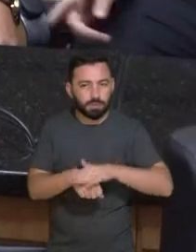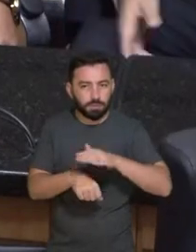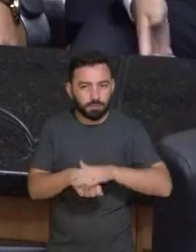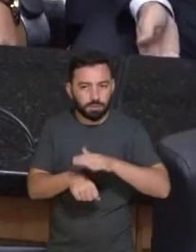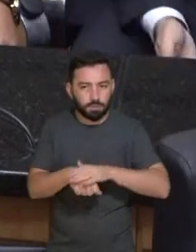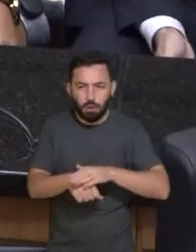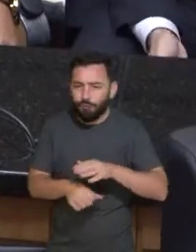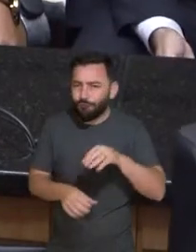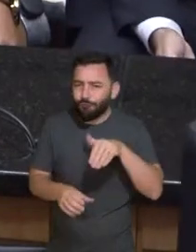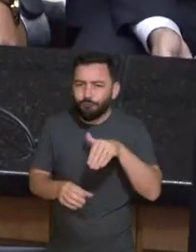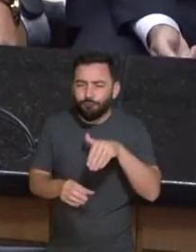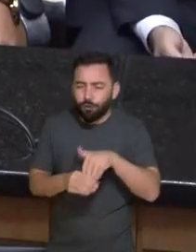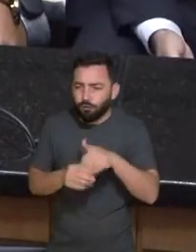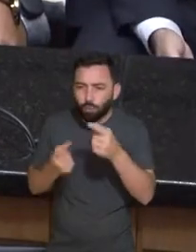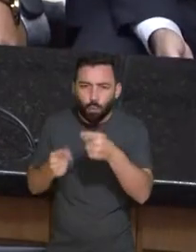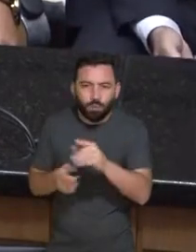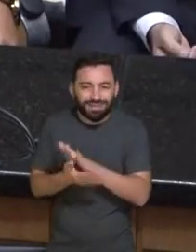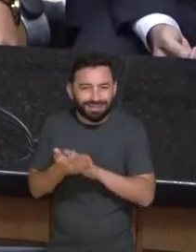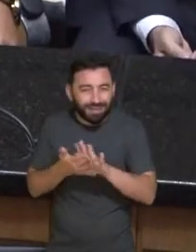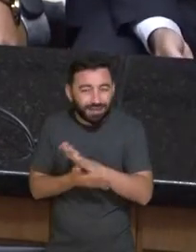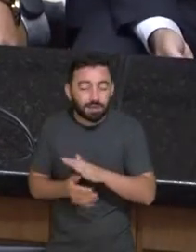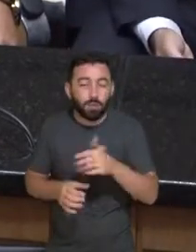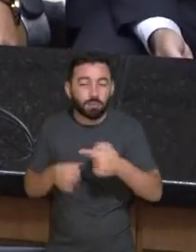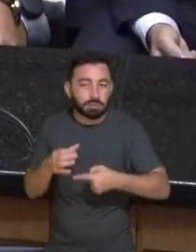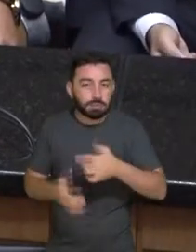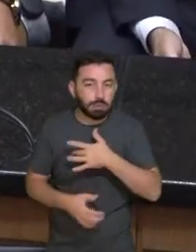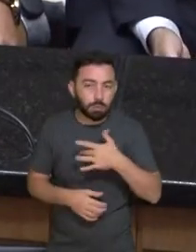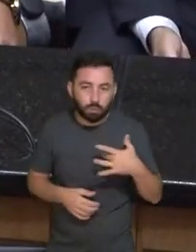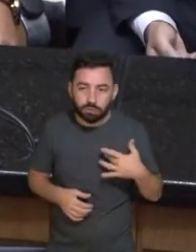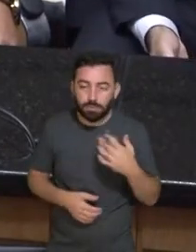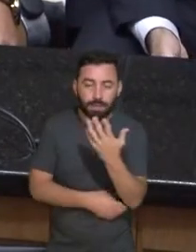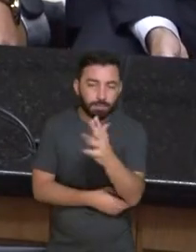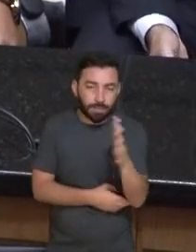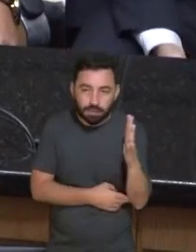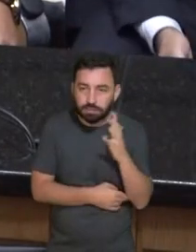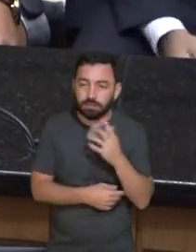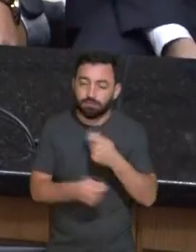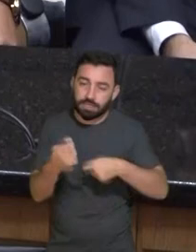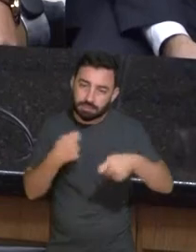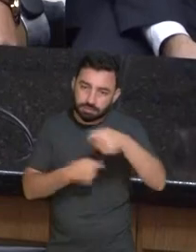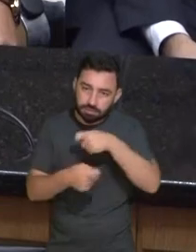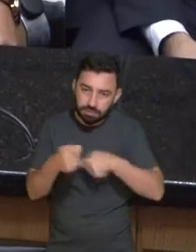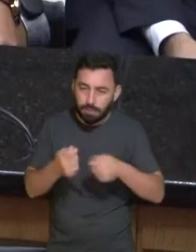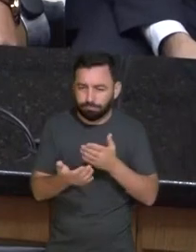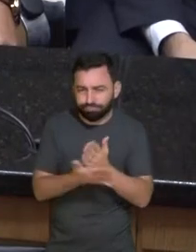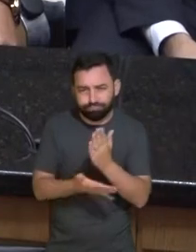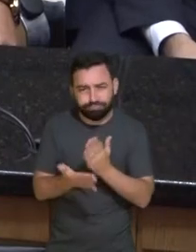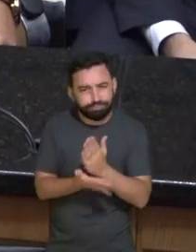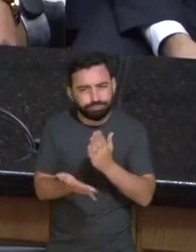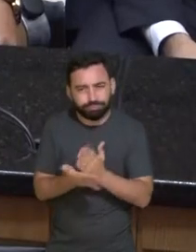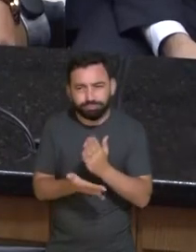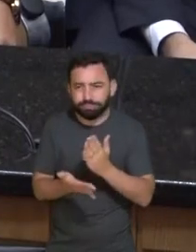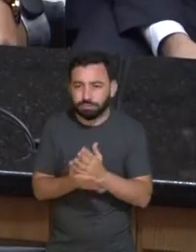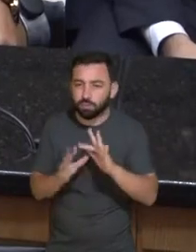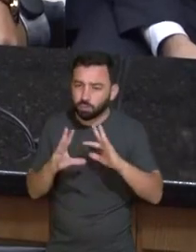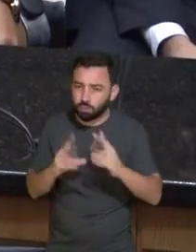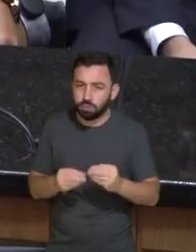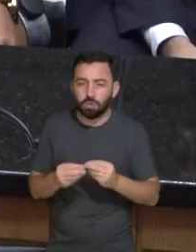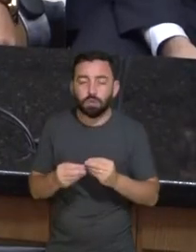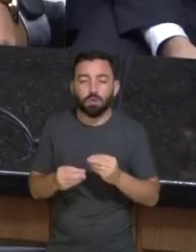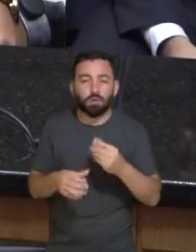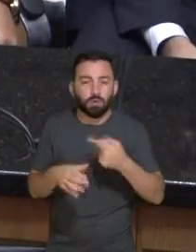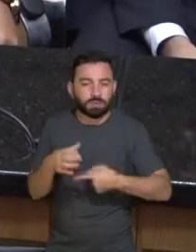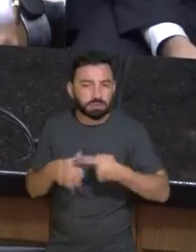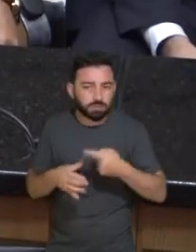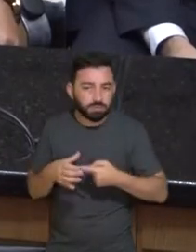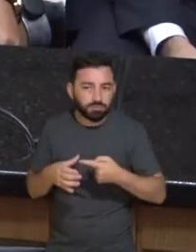voto contrário na Comissão de Saúde, na Comissão de Meio Ambiente, na Comissão de Finanças, na Comissão de Constituição e